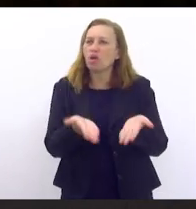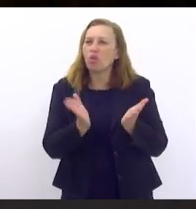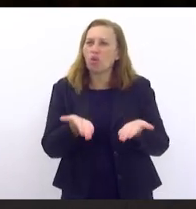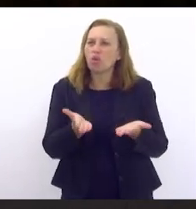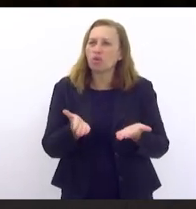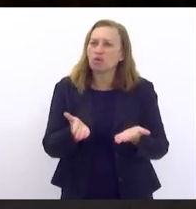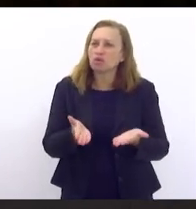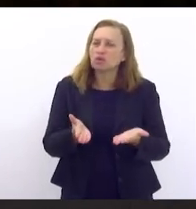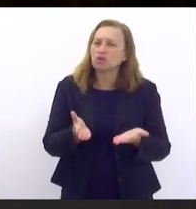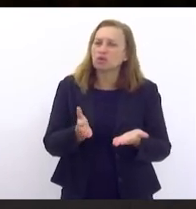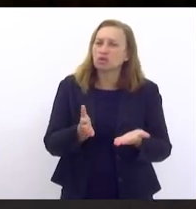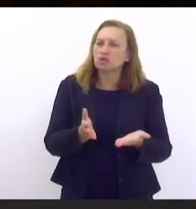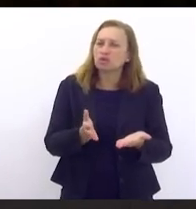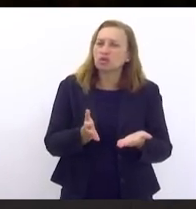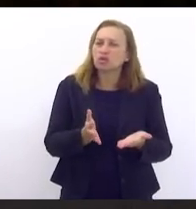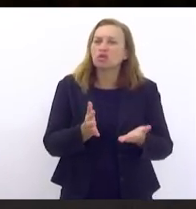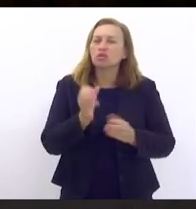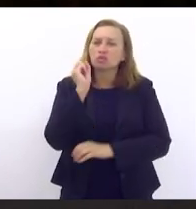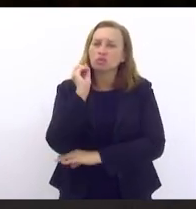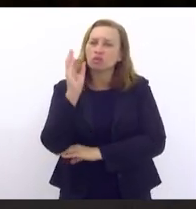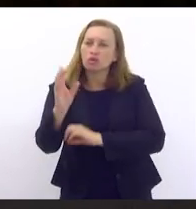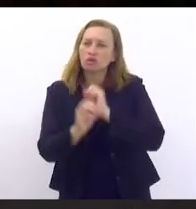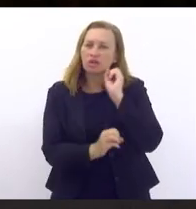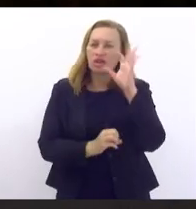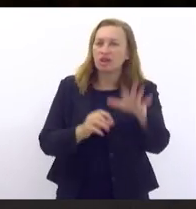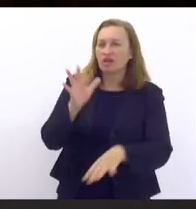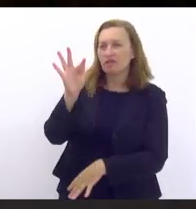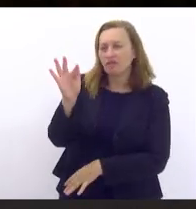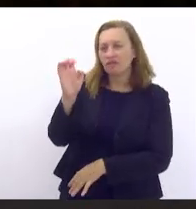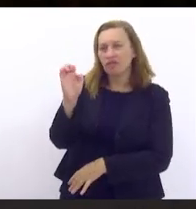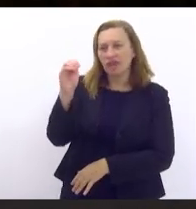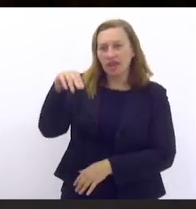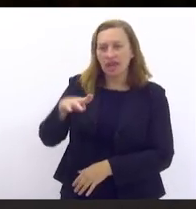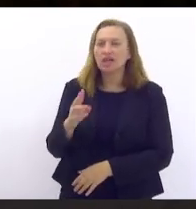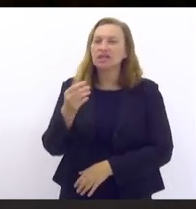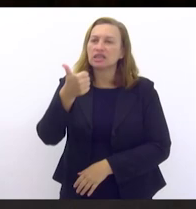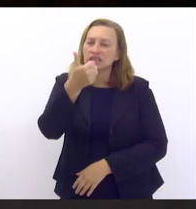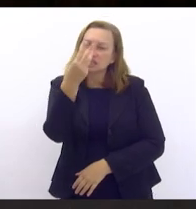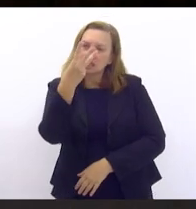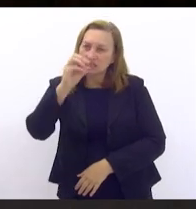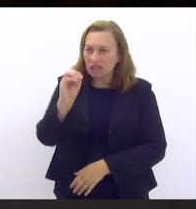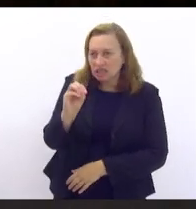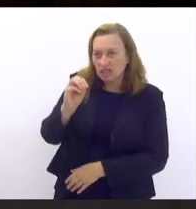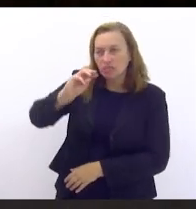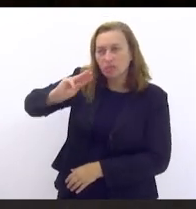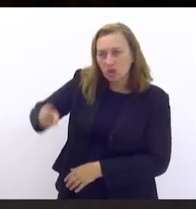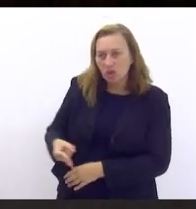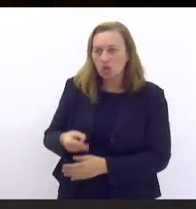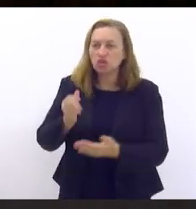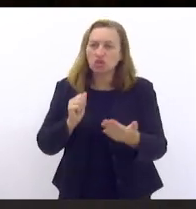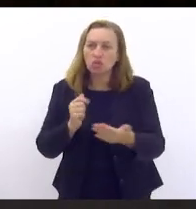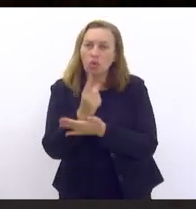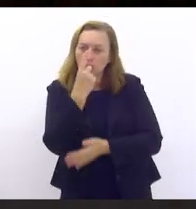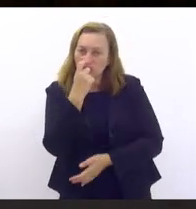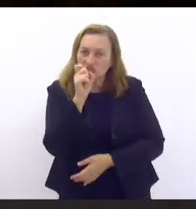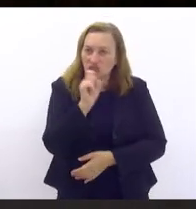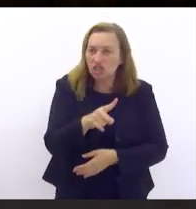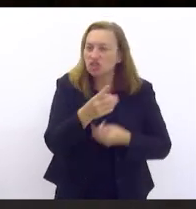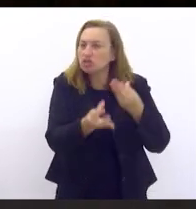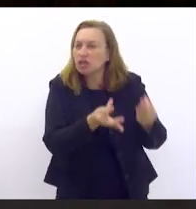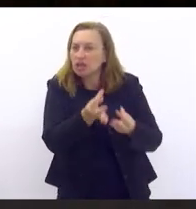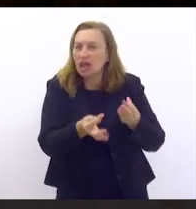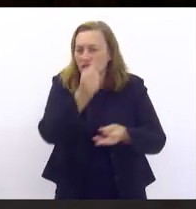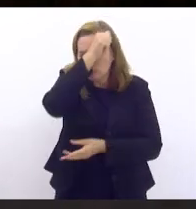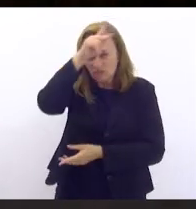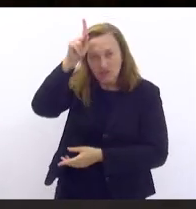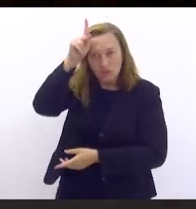nosso fundo de Meio Ambiente no fecan mais 30 milhões para o programa compra de listratado e as prefeituras que ainda não